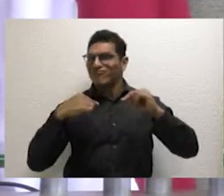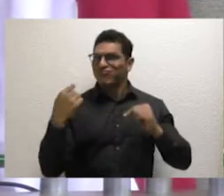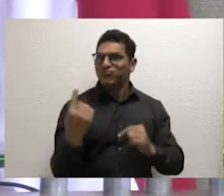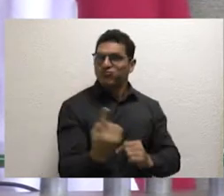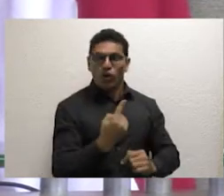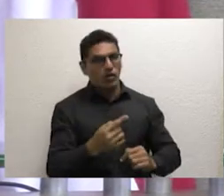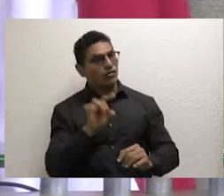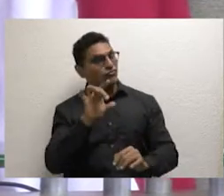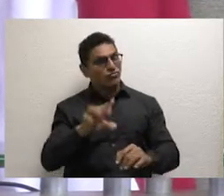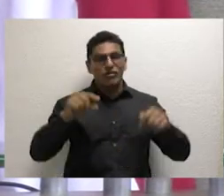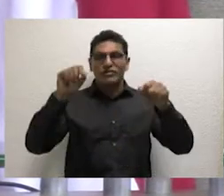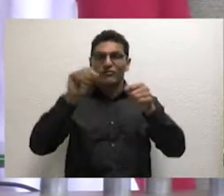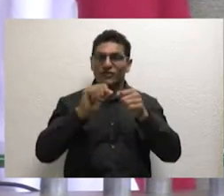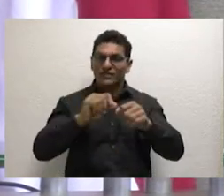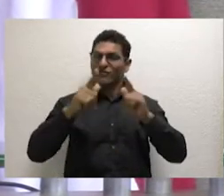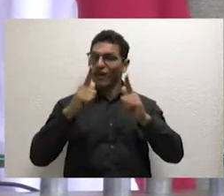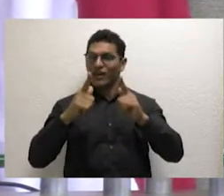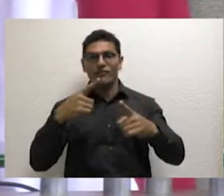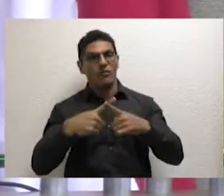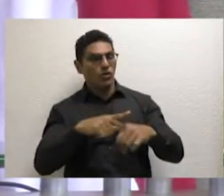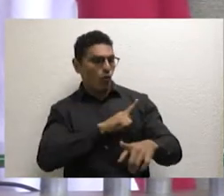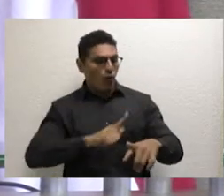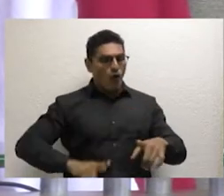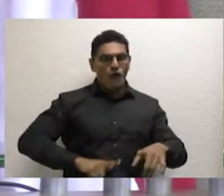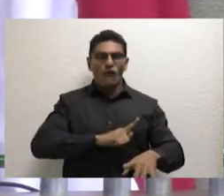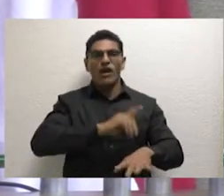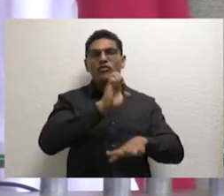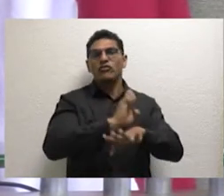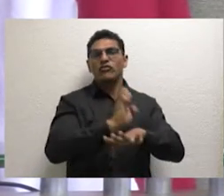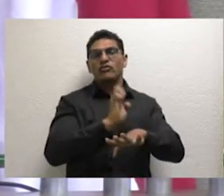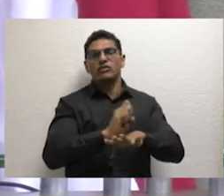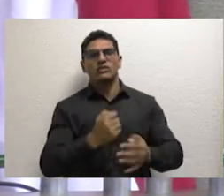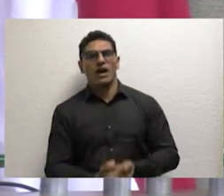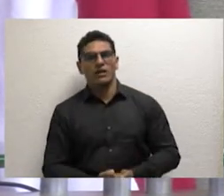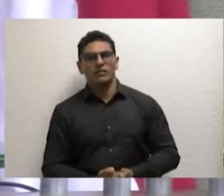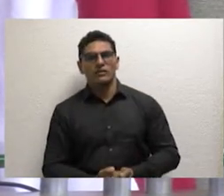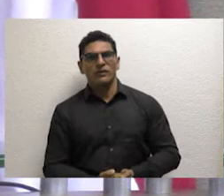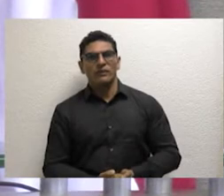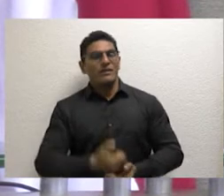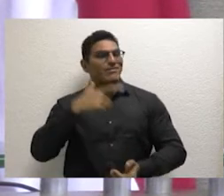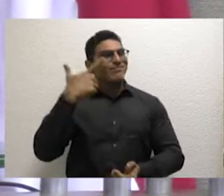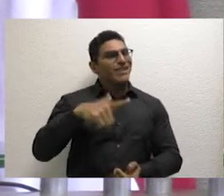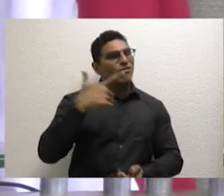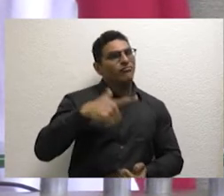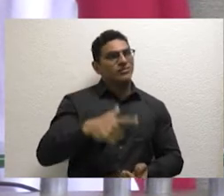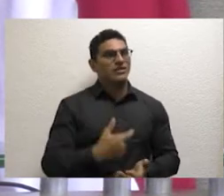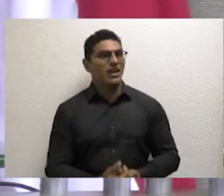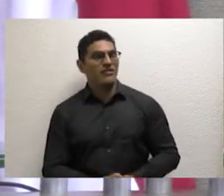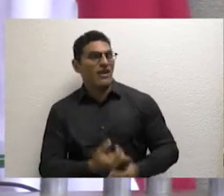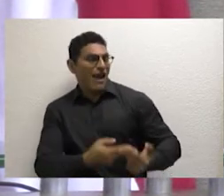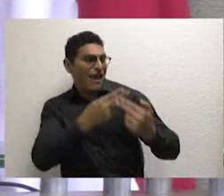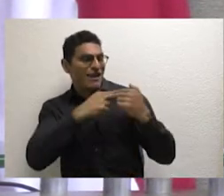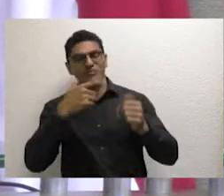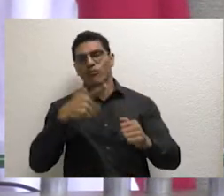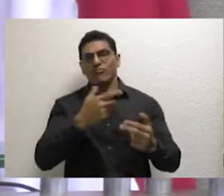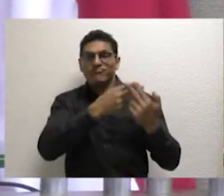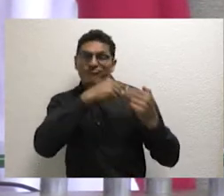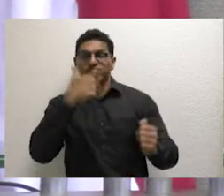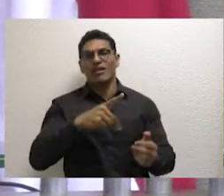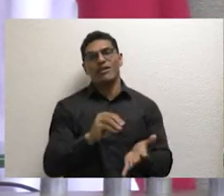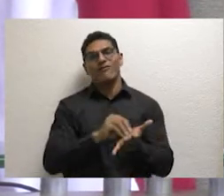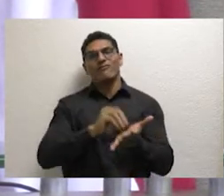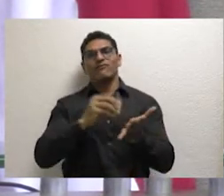acontecendo porque infelizmente o governo do estado foi irresponsável insensível e não teve a